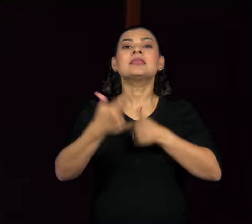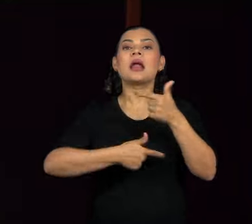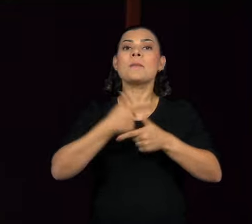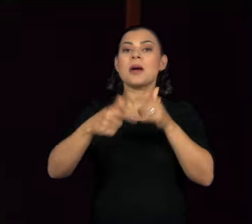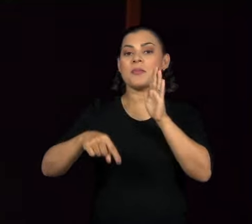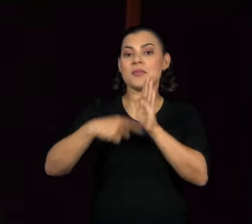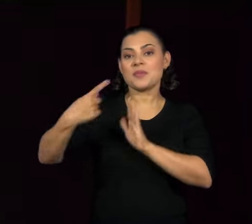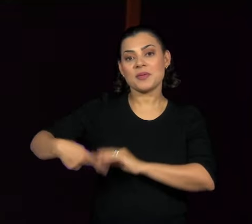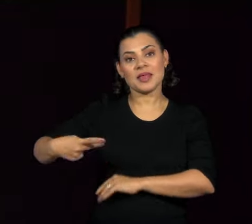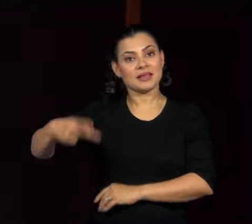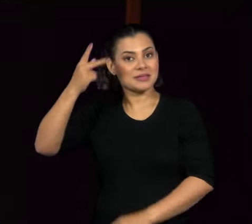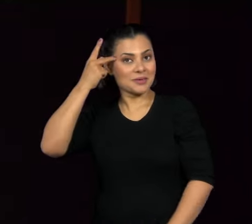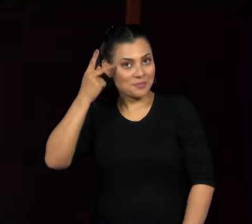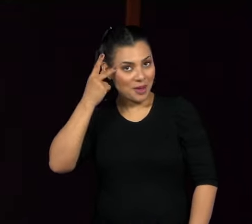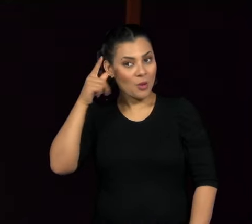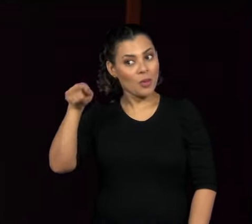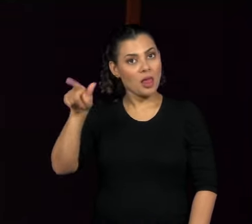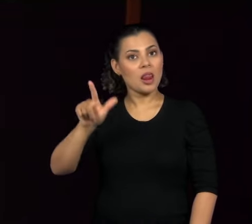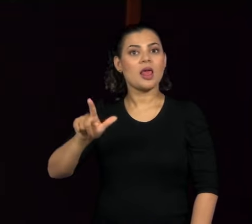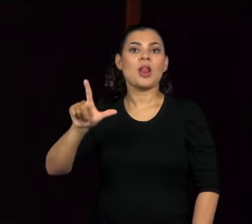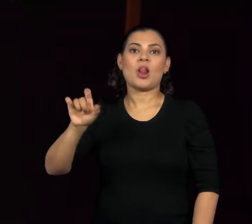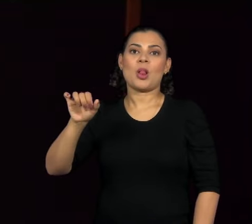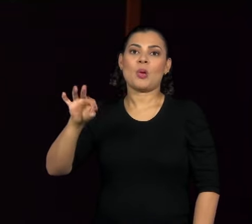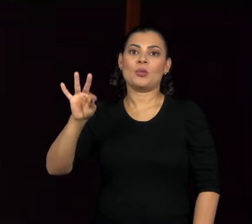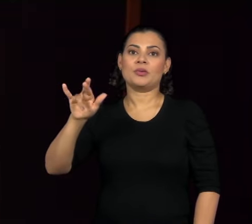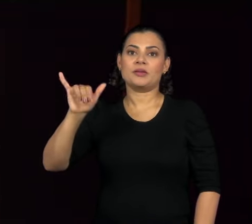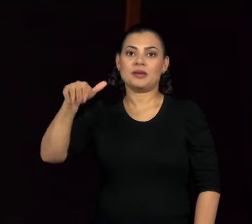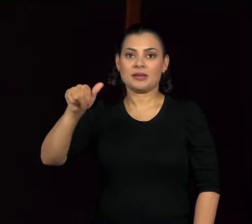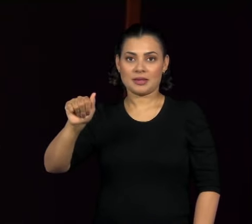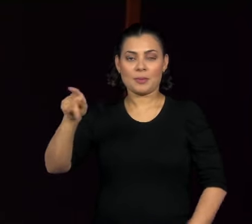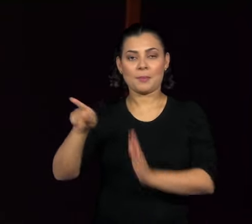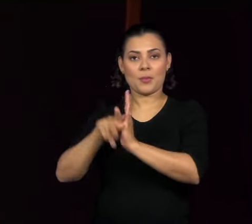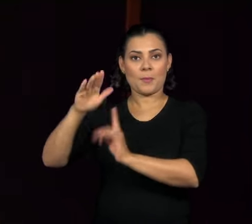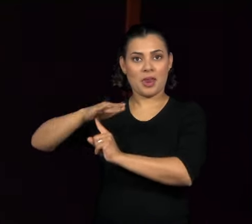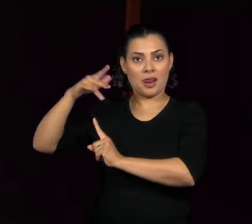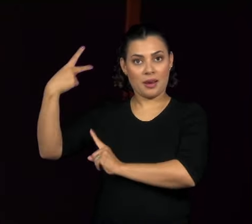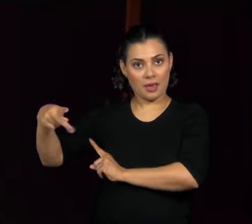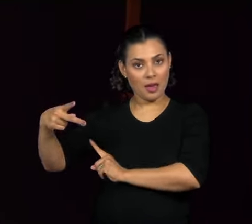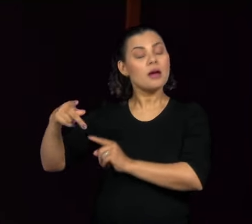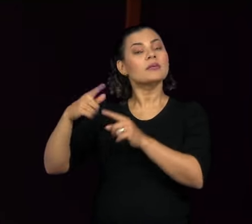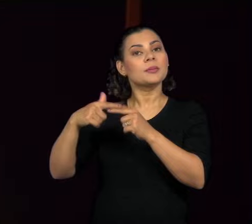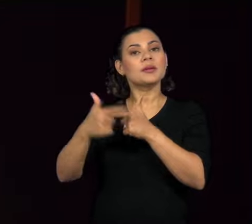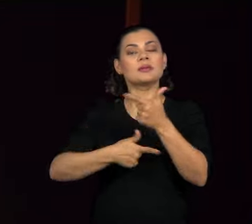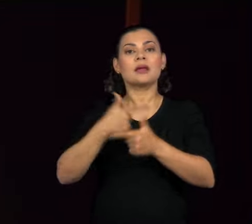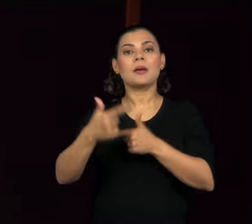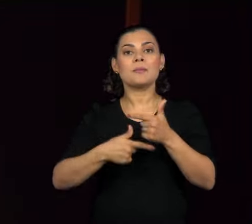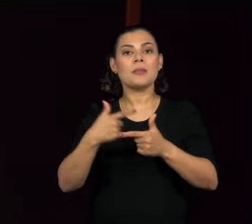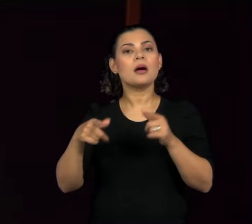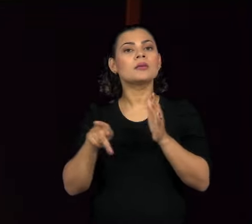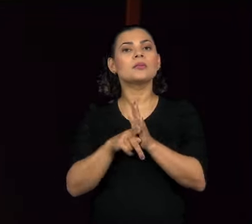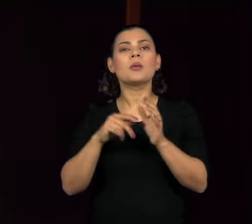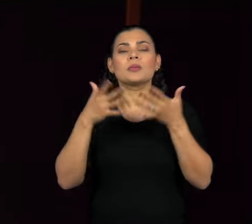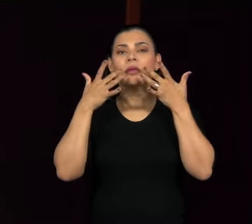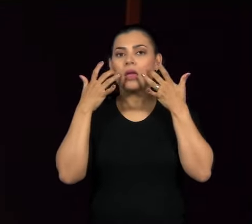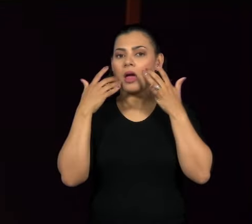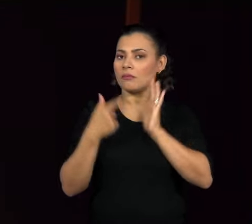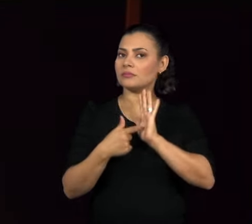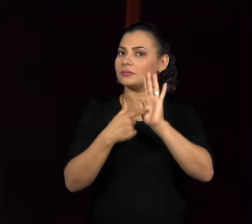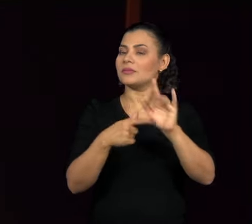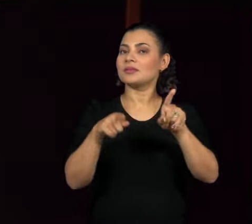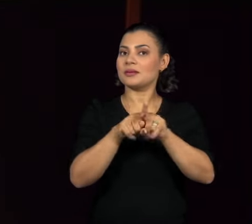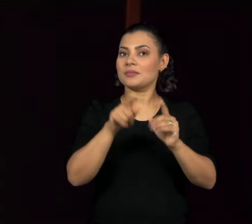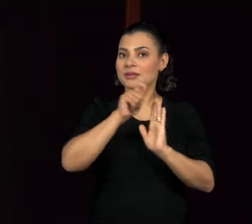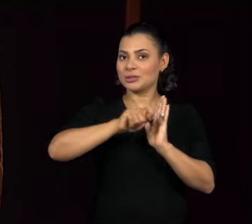aqui em São Paulo, porque ele é de Londrina. Vai falar também de algumas das suas peças e da compulsão pela escrita e pela